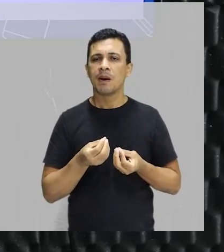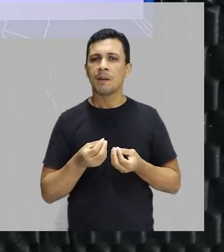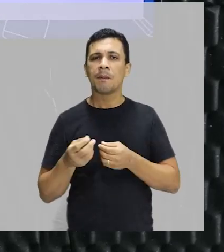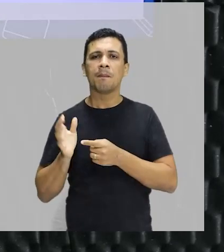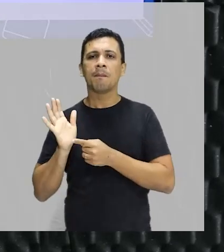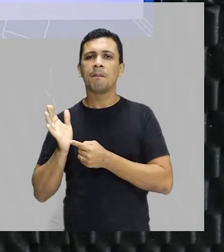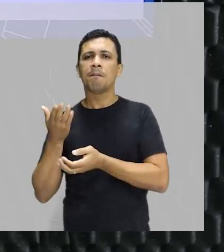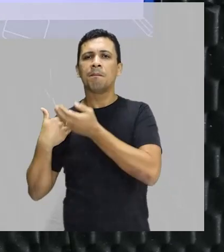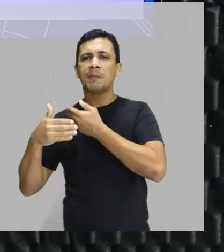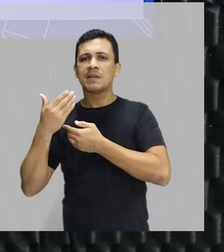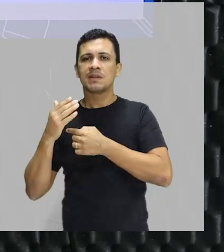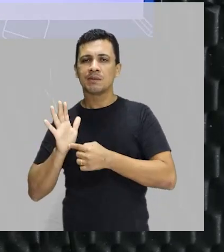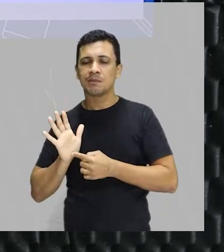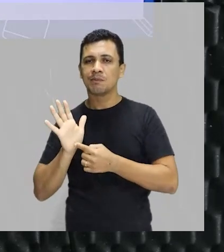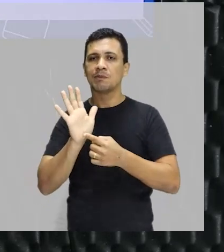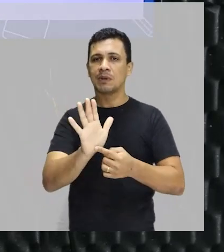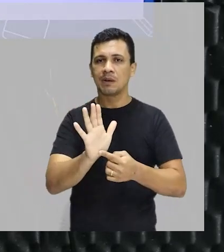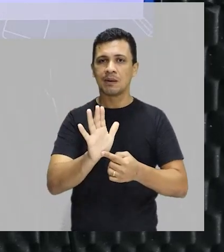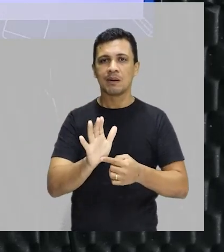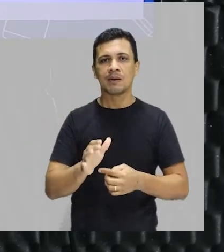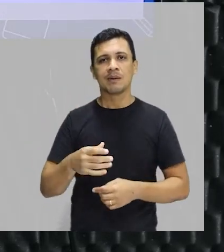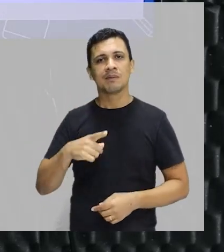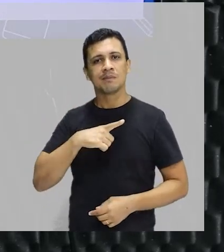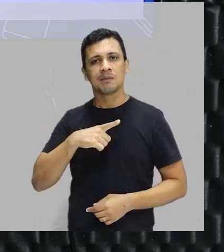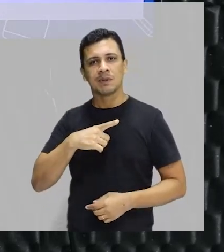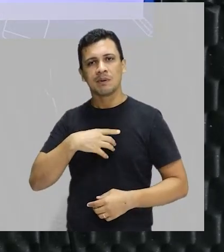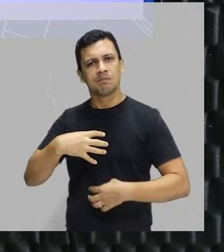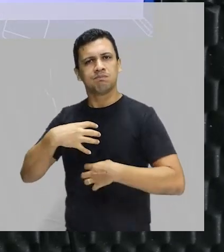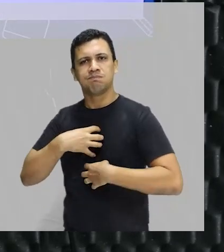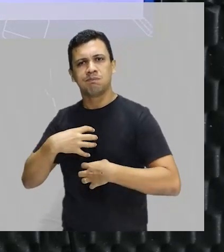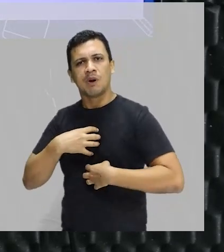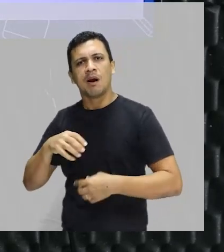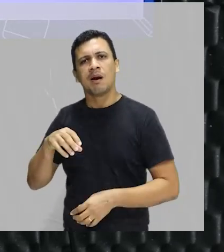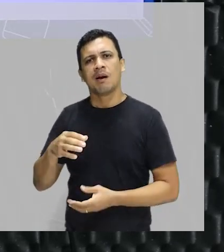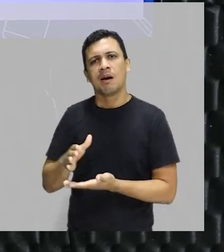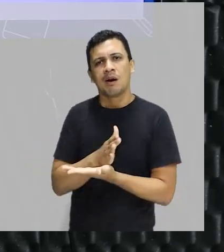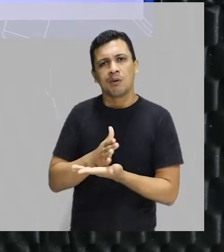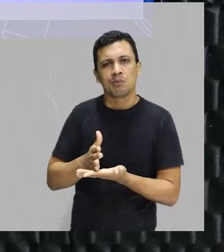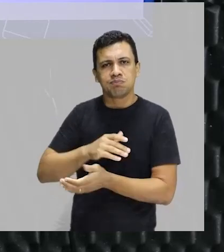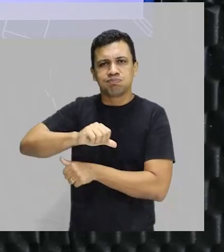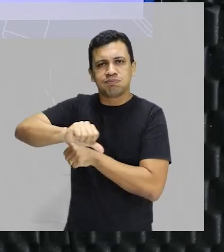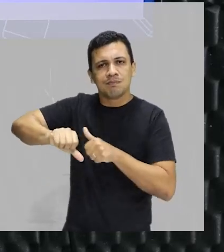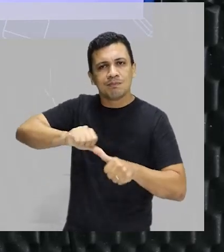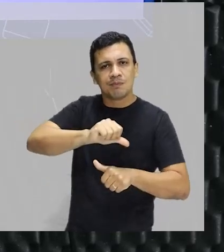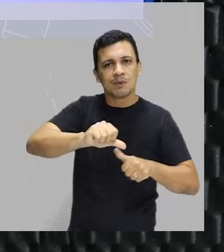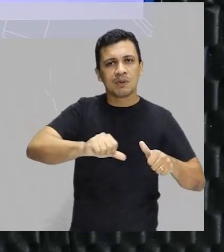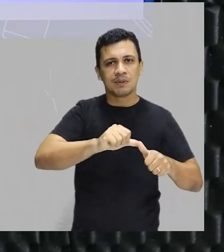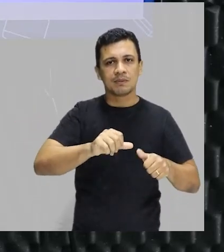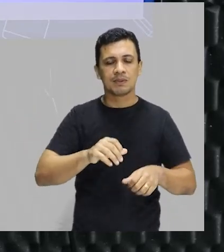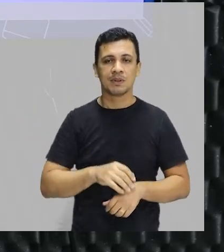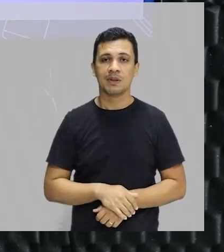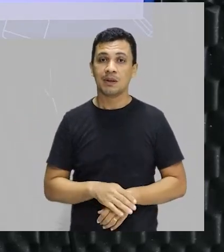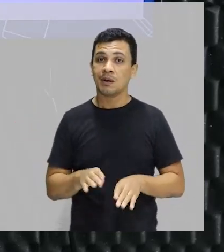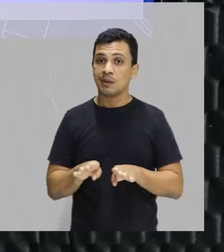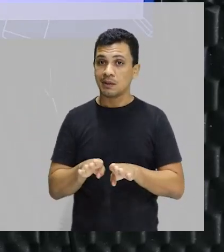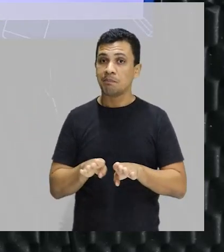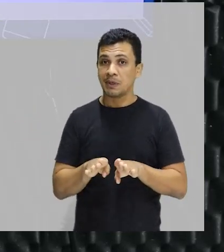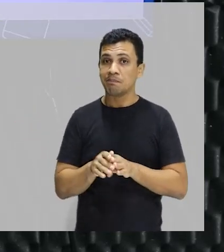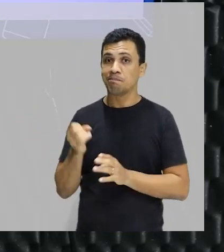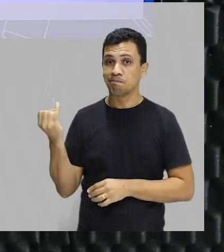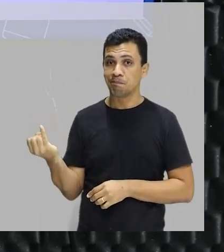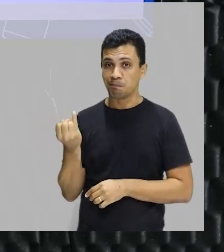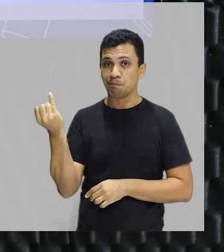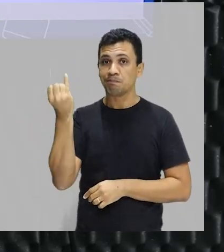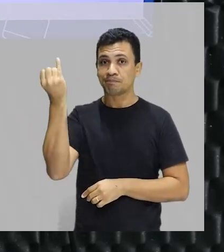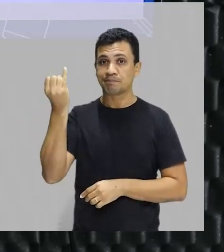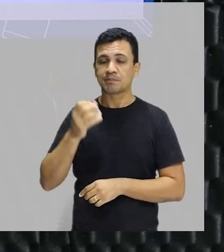indicar estados ou condições passadas ou situações que se modificaram. E uma observação muito importante,